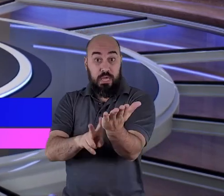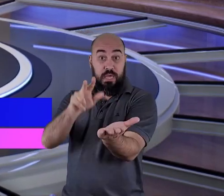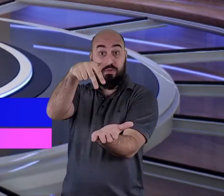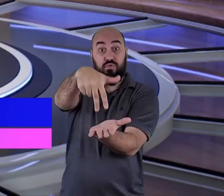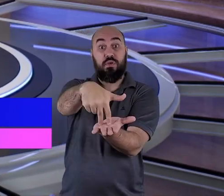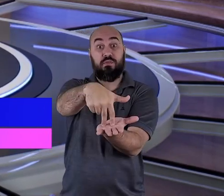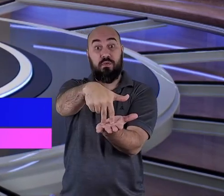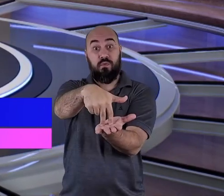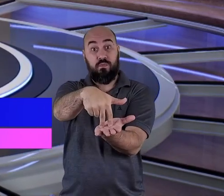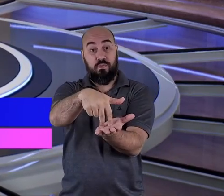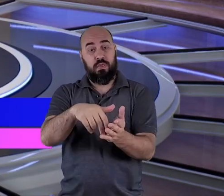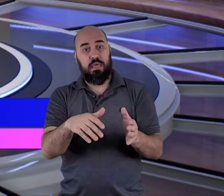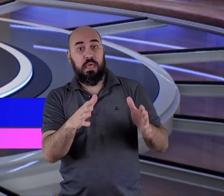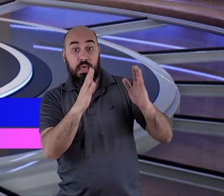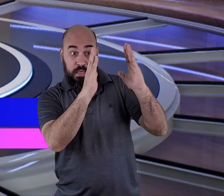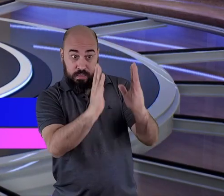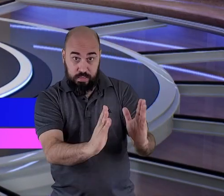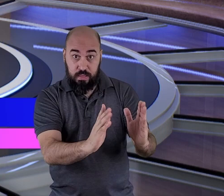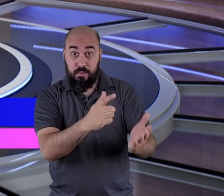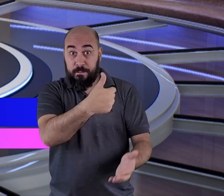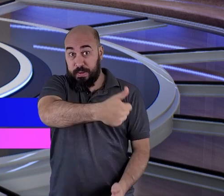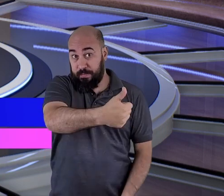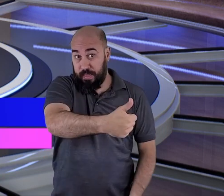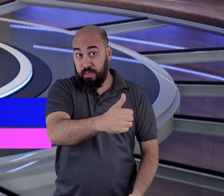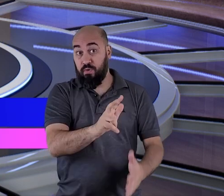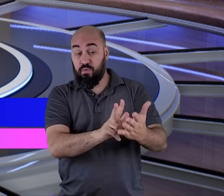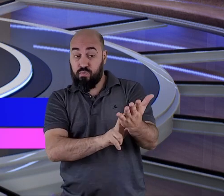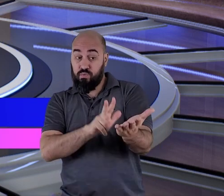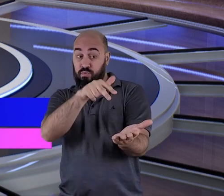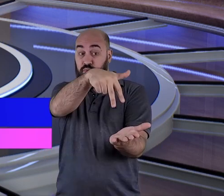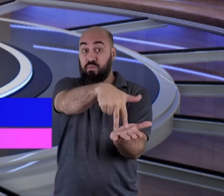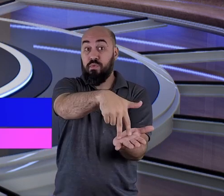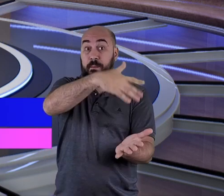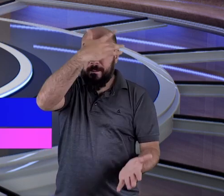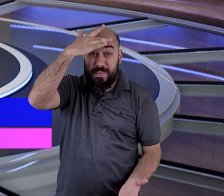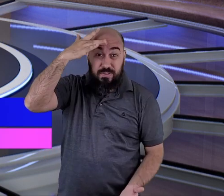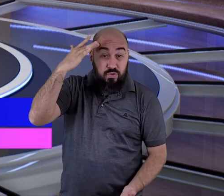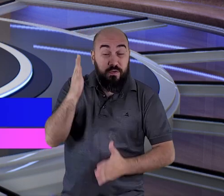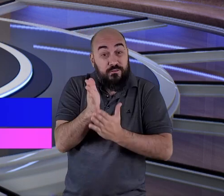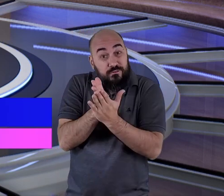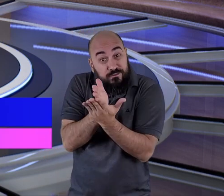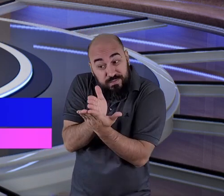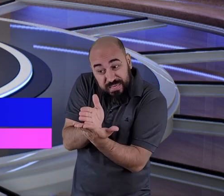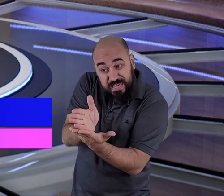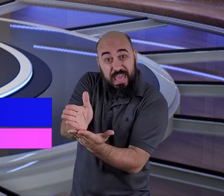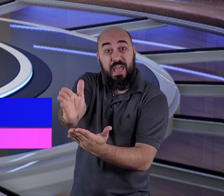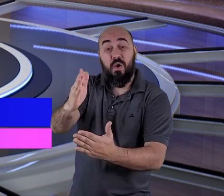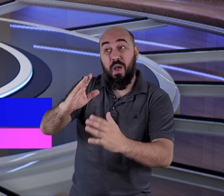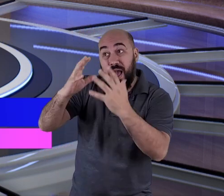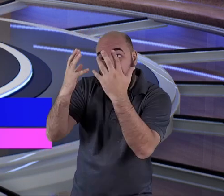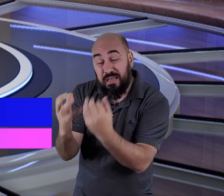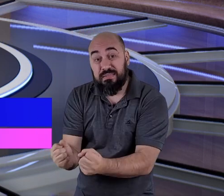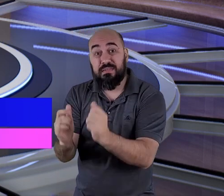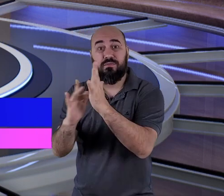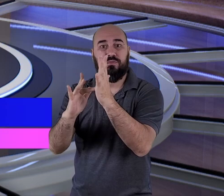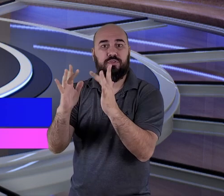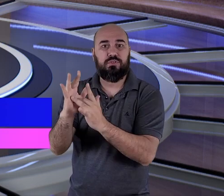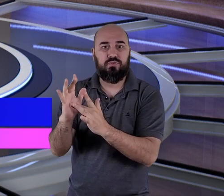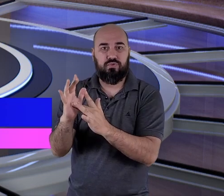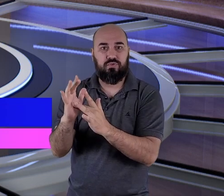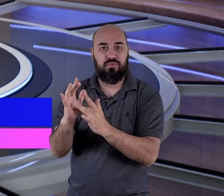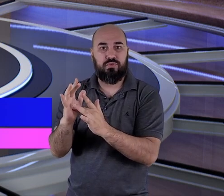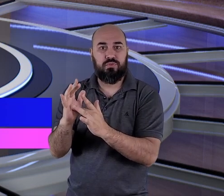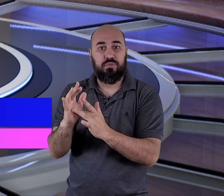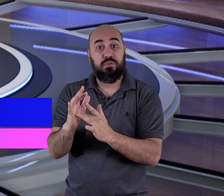a ressurreição da vida para os fiéis e no final, a ressurreição de